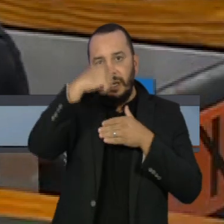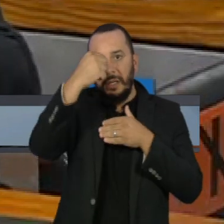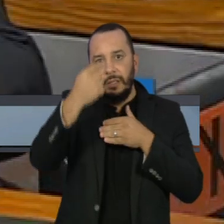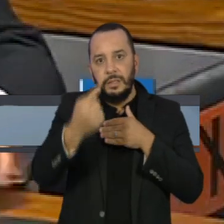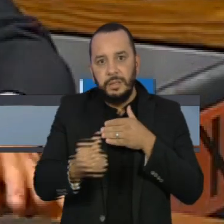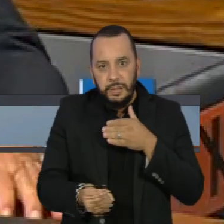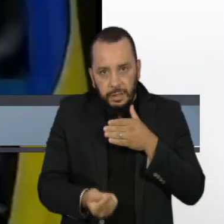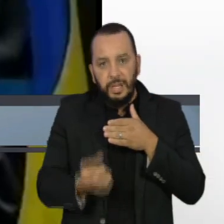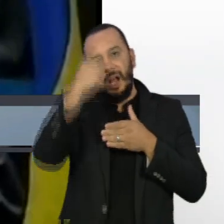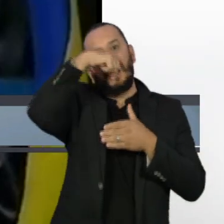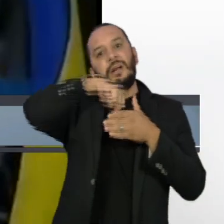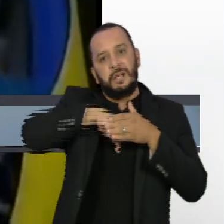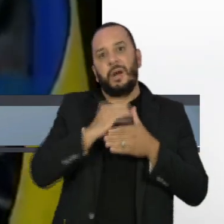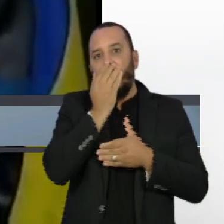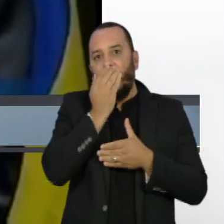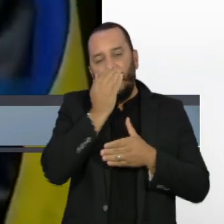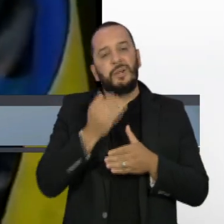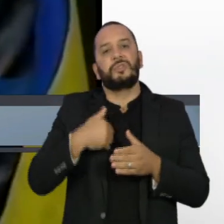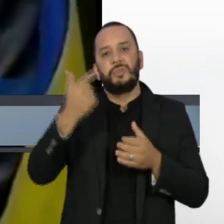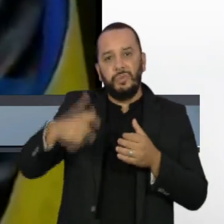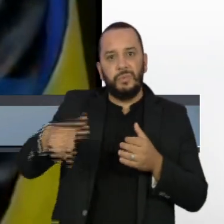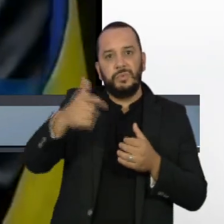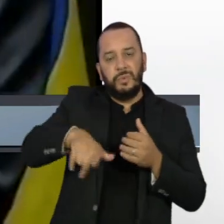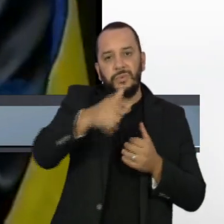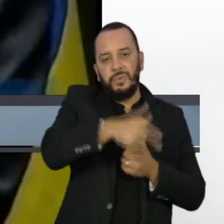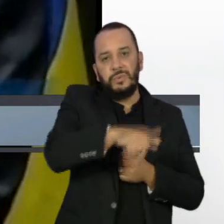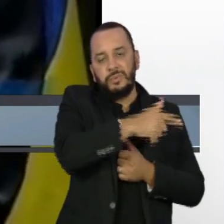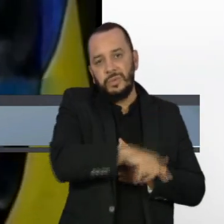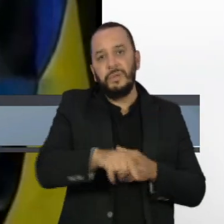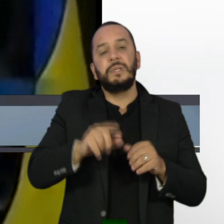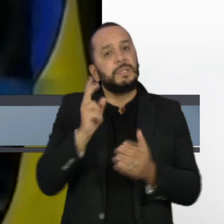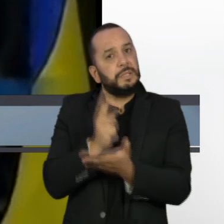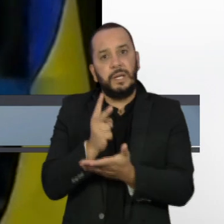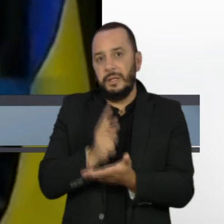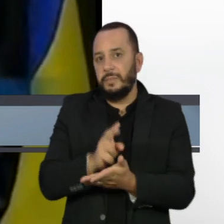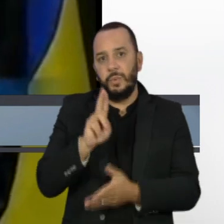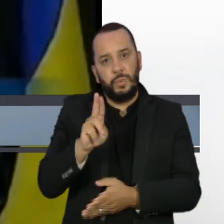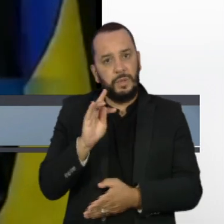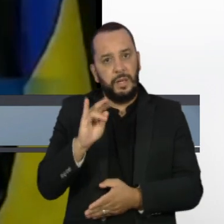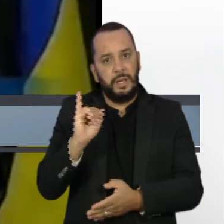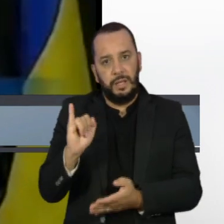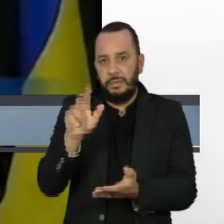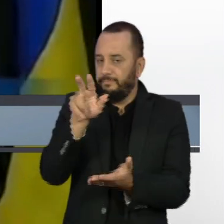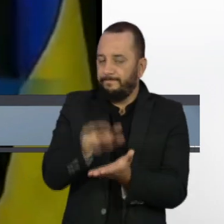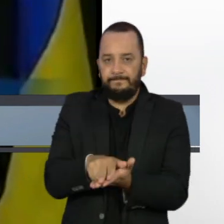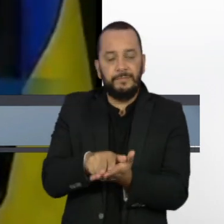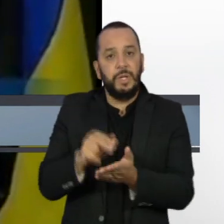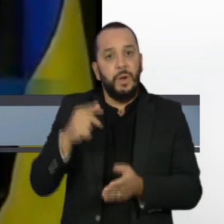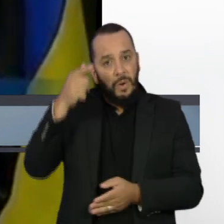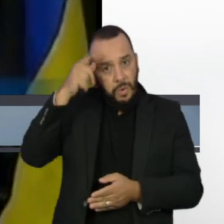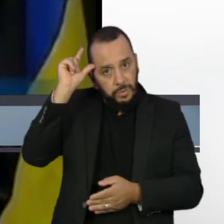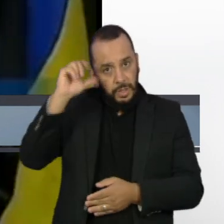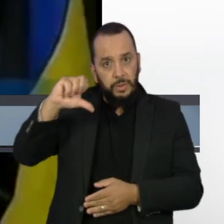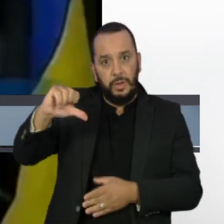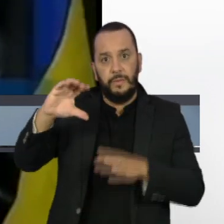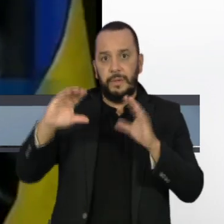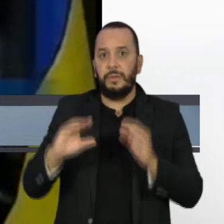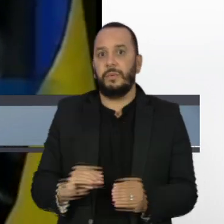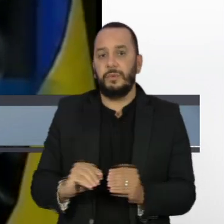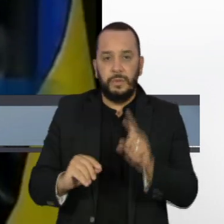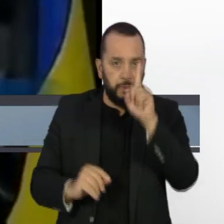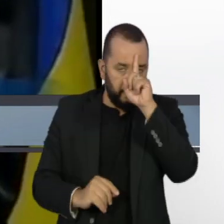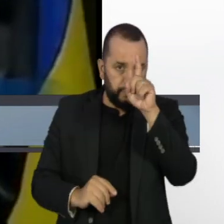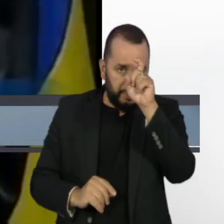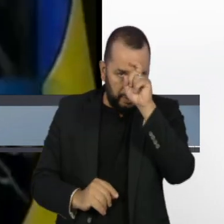na UTI. Nos últimos dias, o senador havia piorado e ontem, por volta das 9 da noite, a equipe médica do